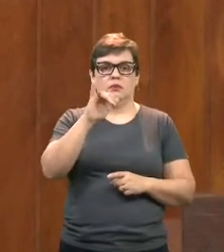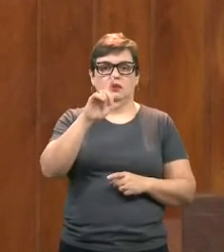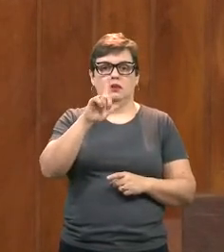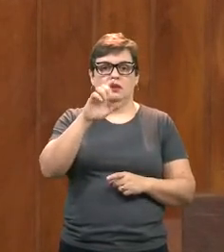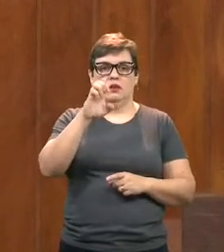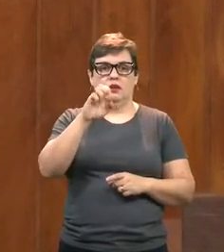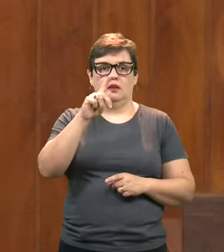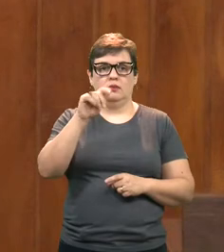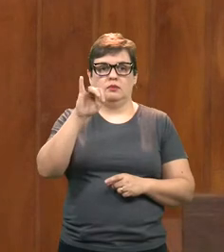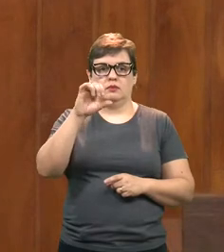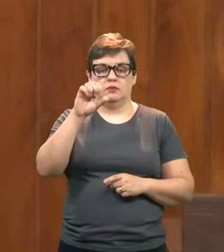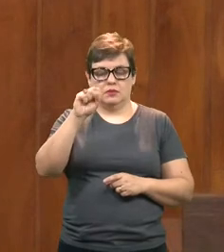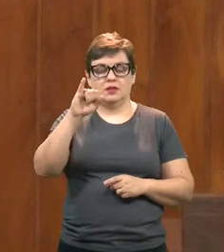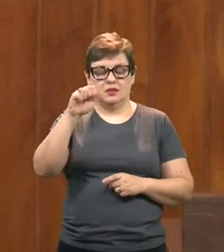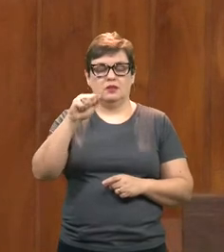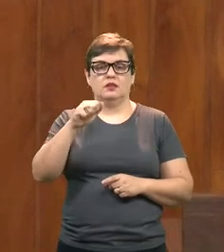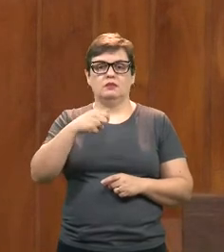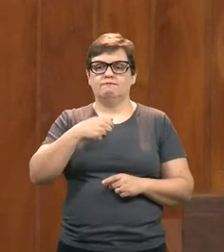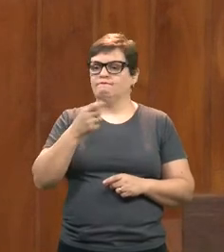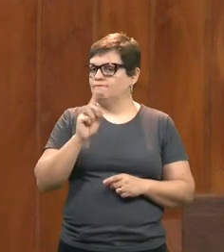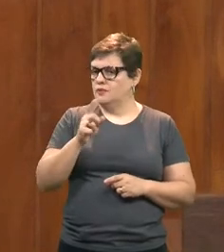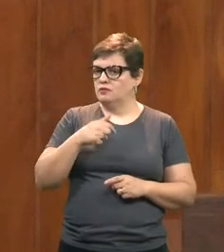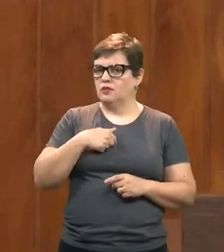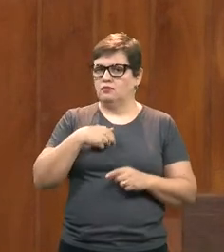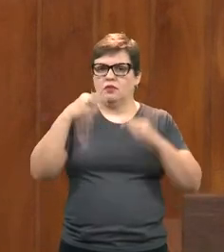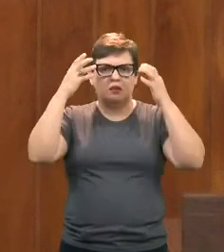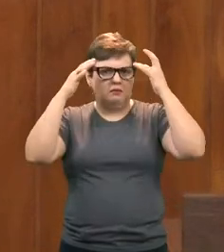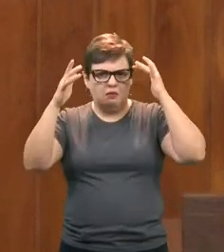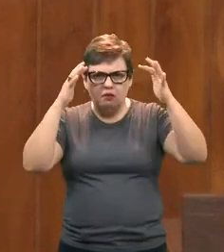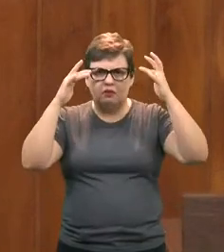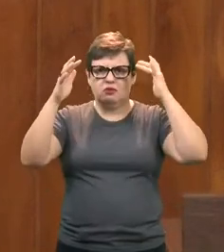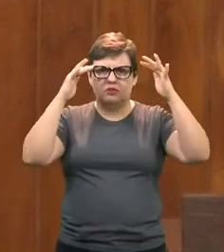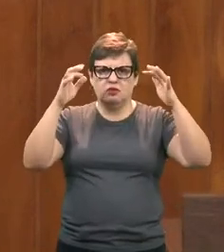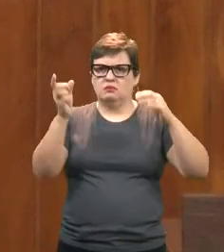Não. Eu trato autismo? Não.